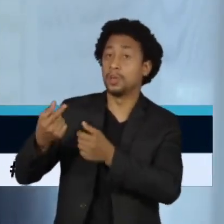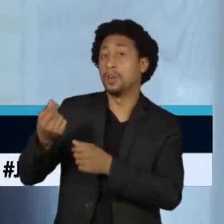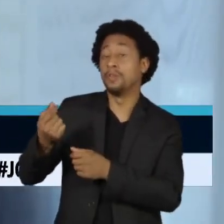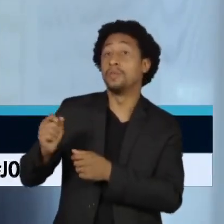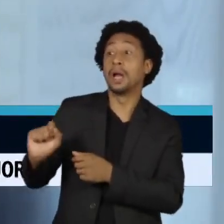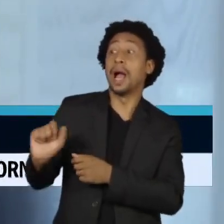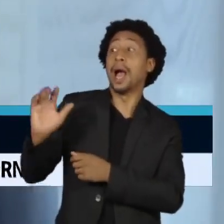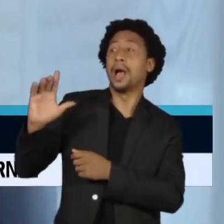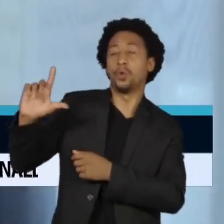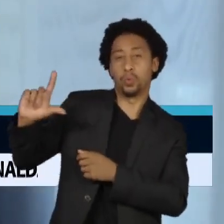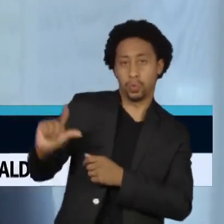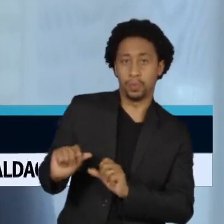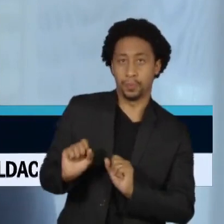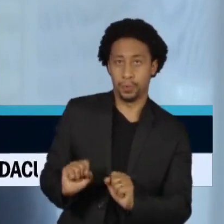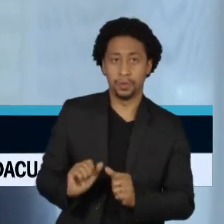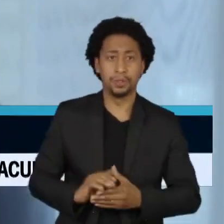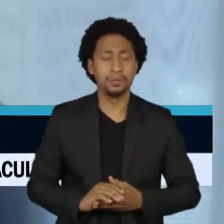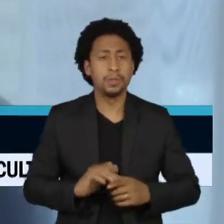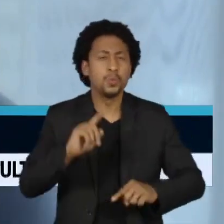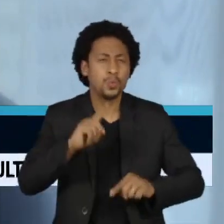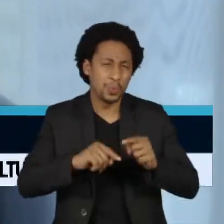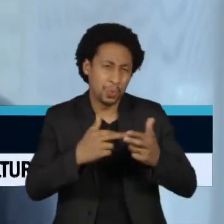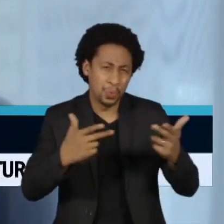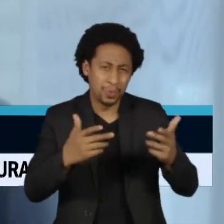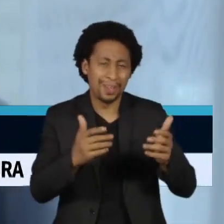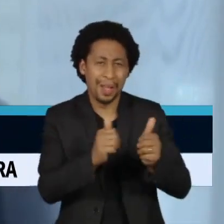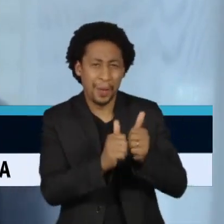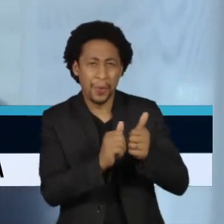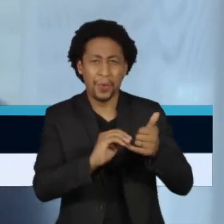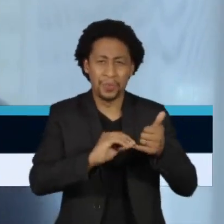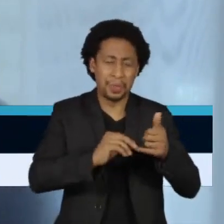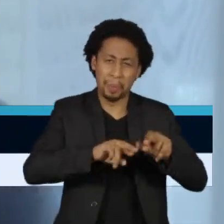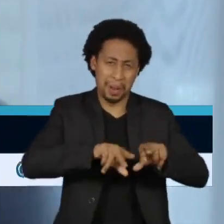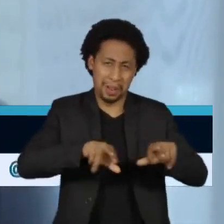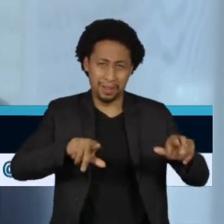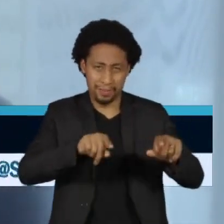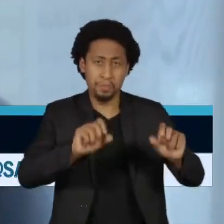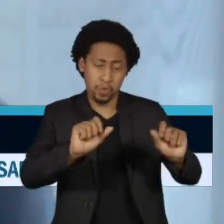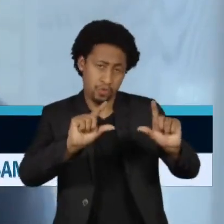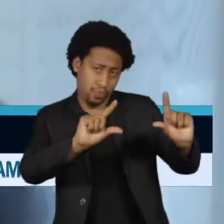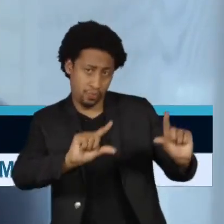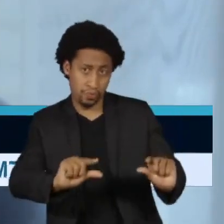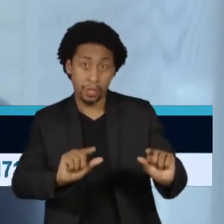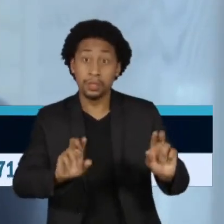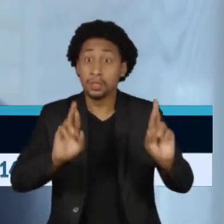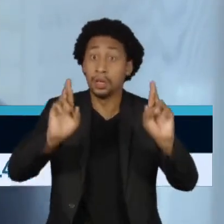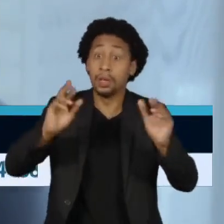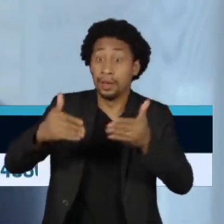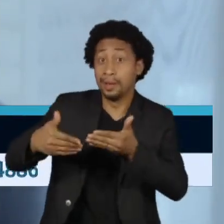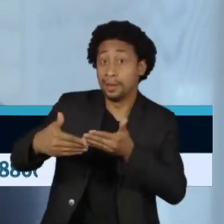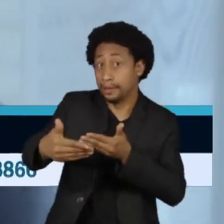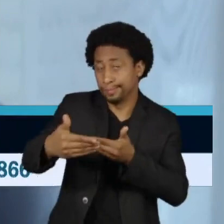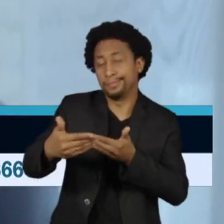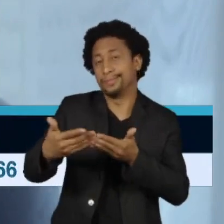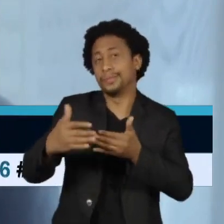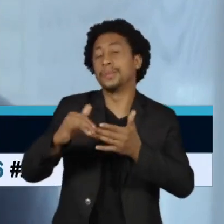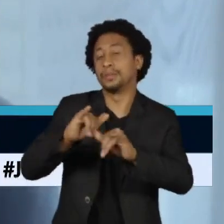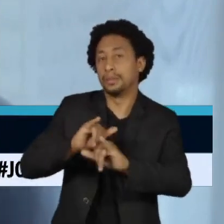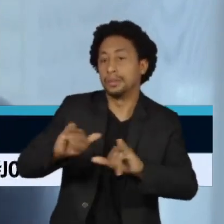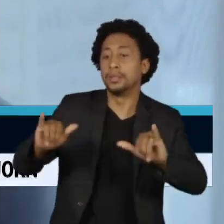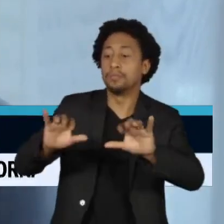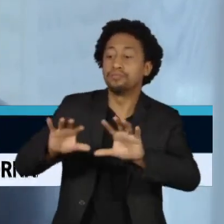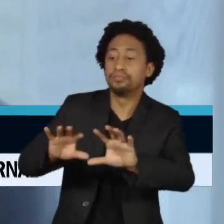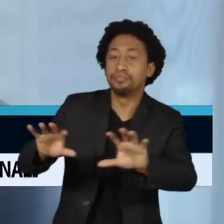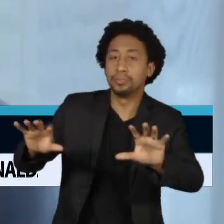de desaceleração dos preços das commodities, temos também a expectativa de um efeito mais pronunciado